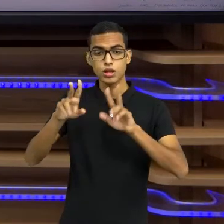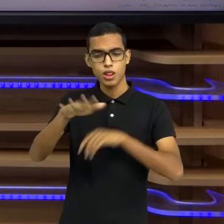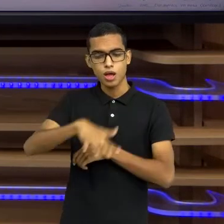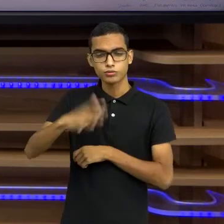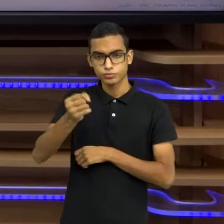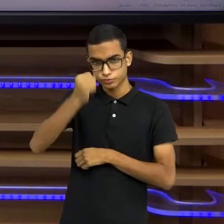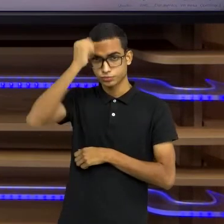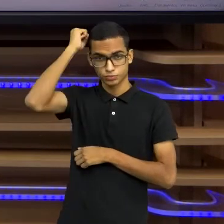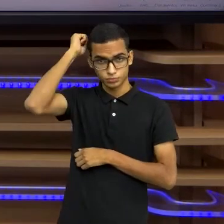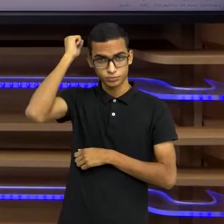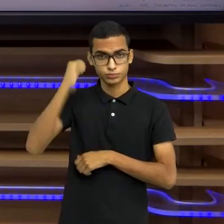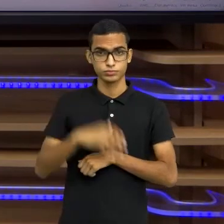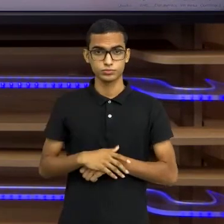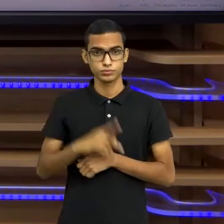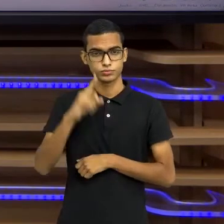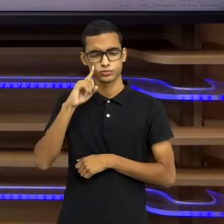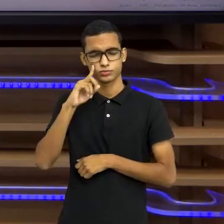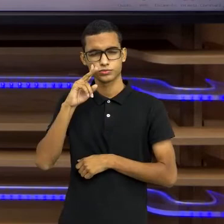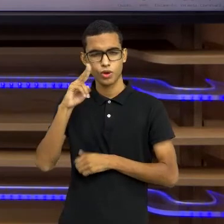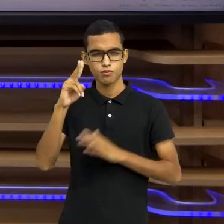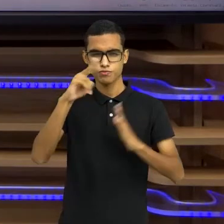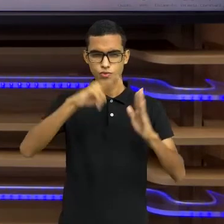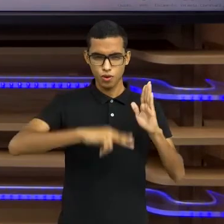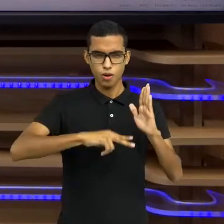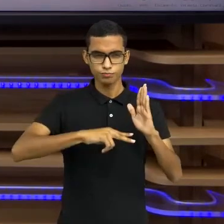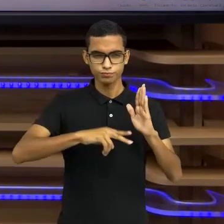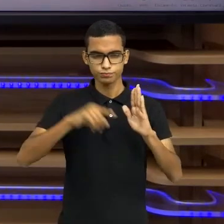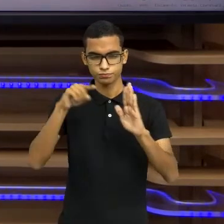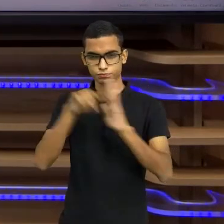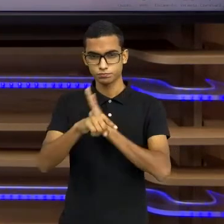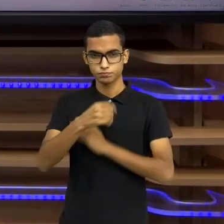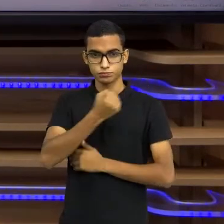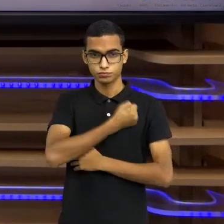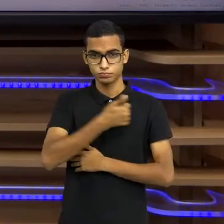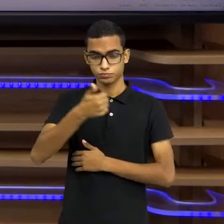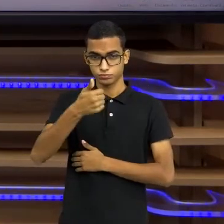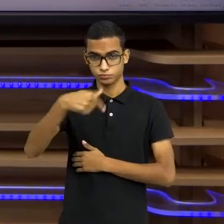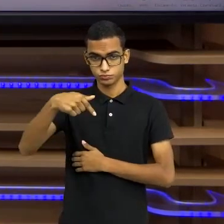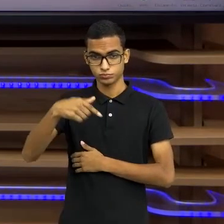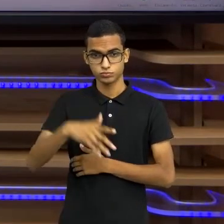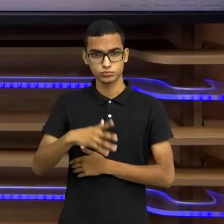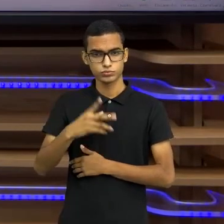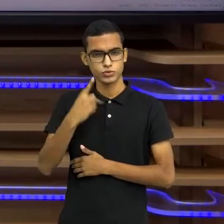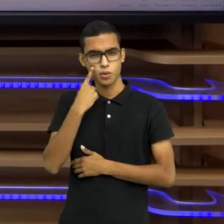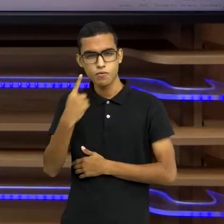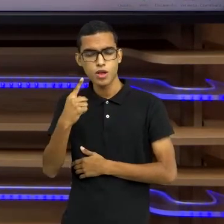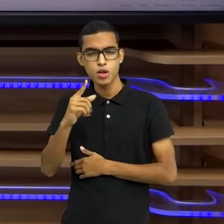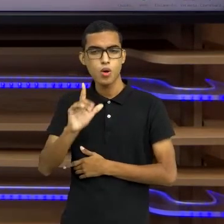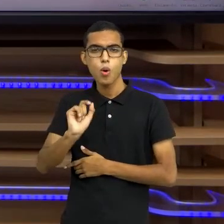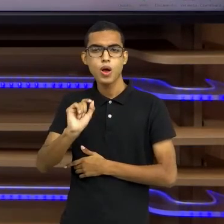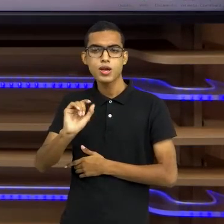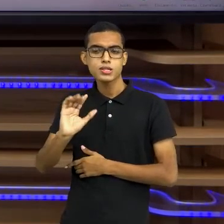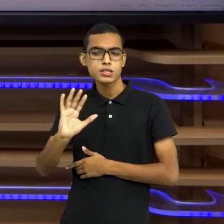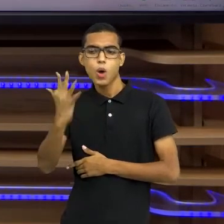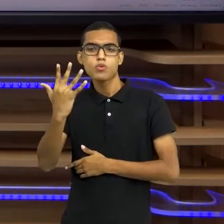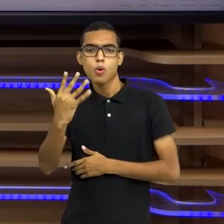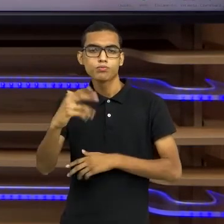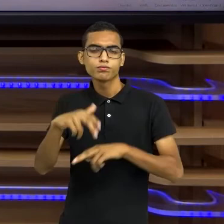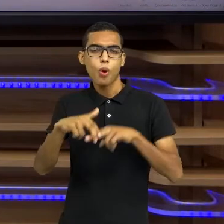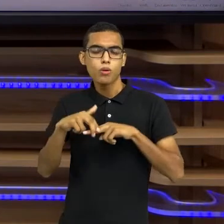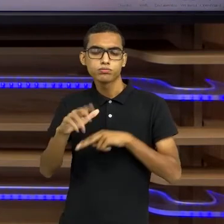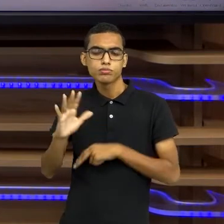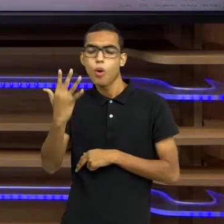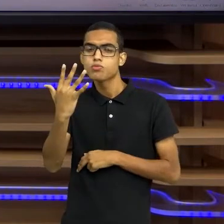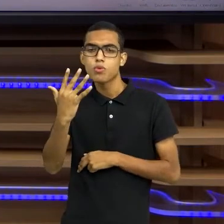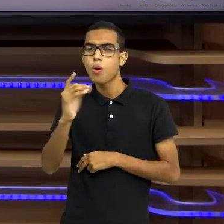trazê-la para que nós possamos ler as alternativas. Então, como vocês já viram, nós estamos procurando a causa dessa crise mundial,